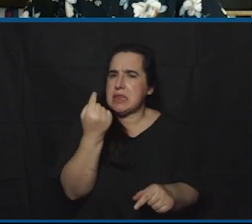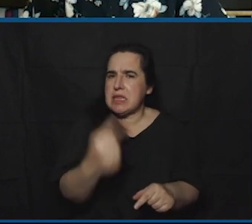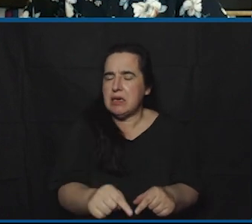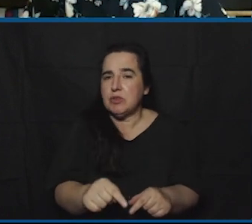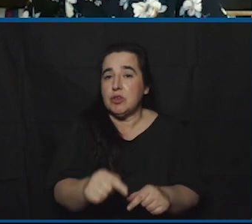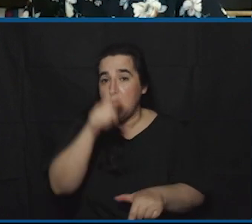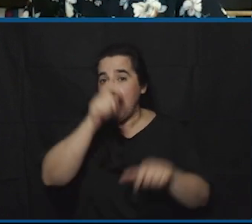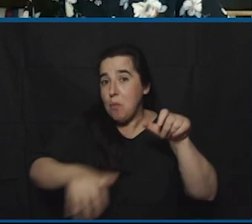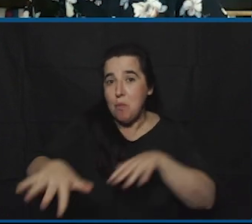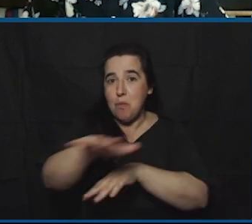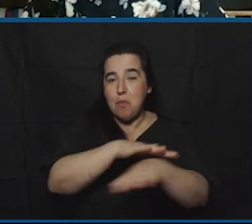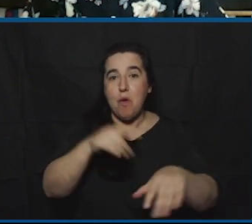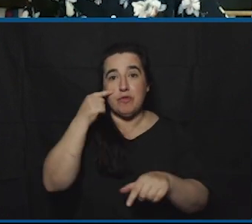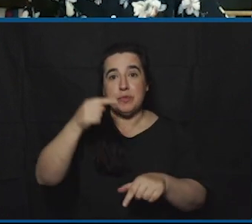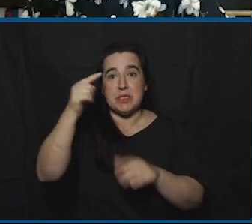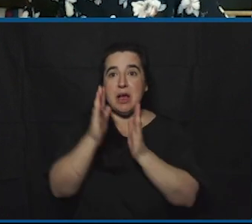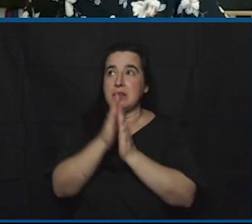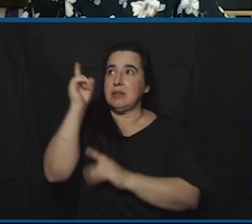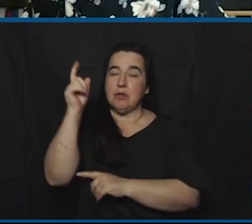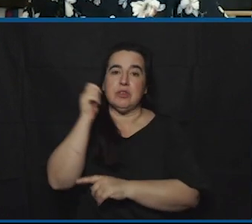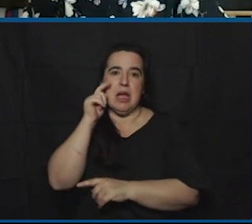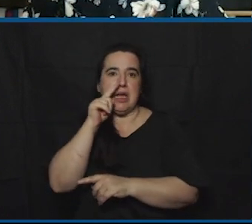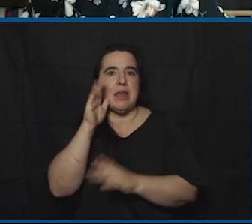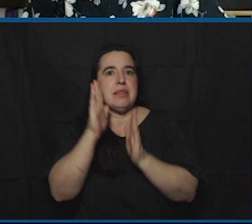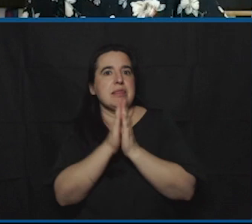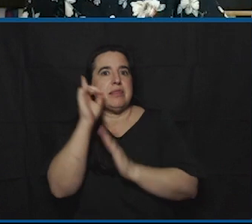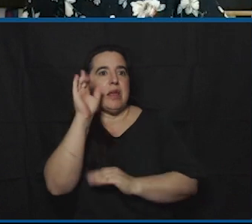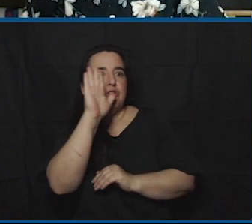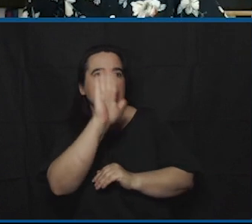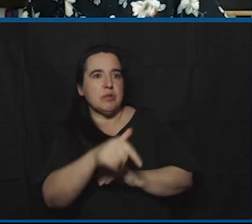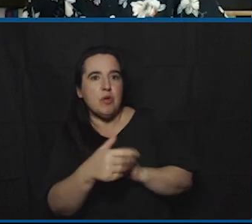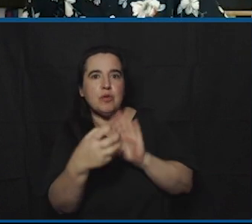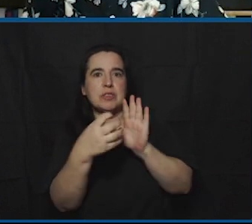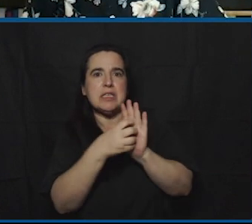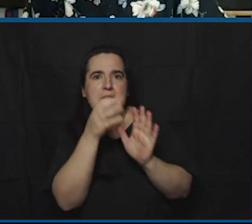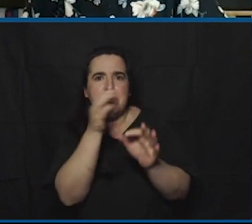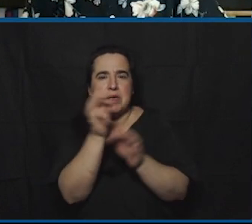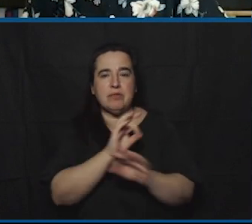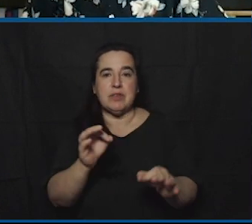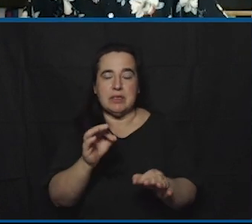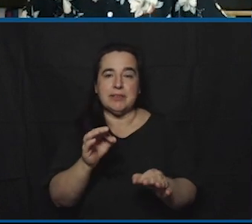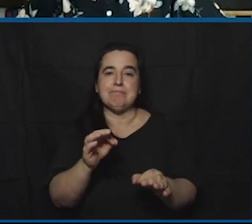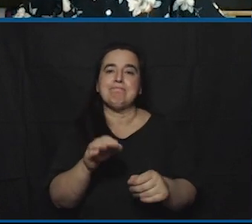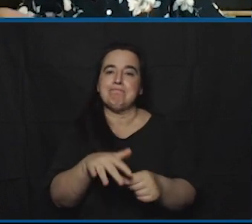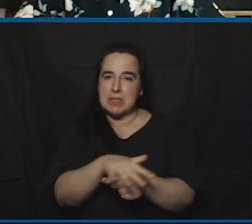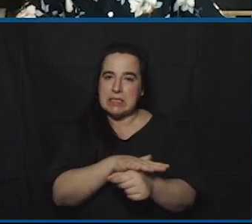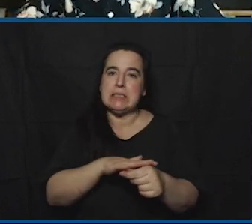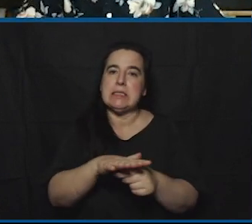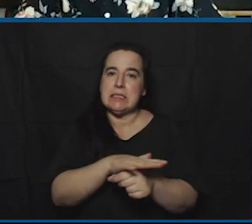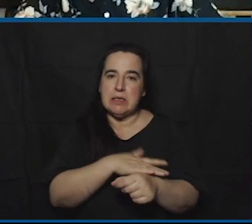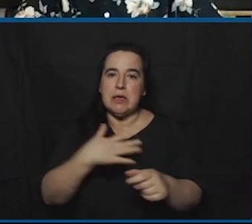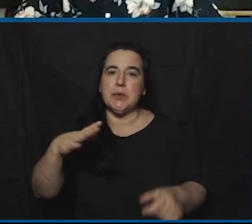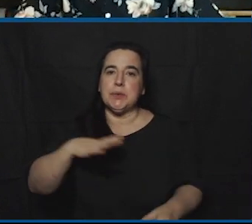de Deus, aquele a quem Deus tinha chamado com grandes sinais e maravilhas, estava a passar por momentos de